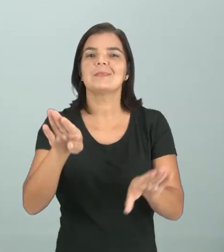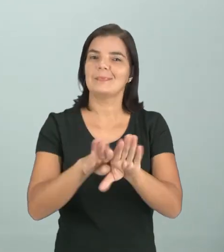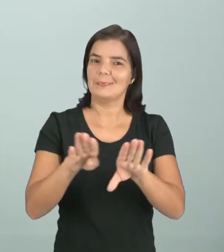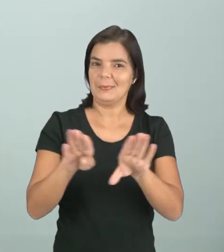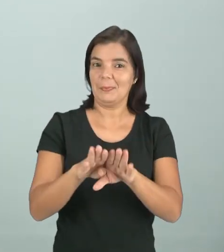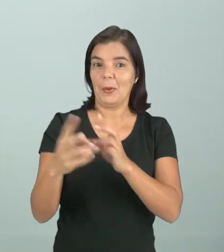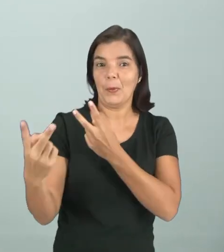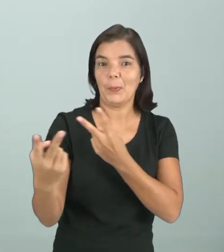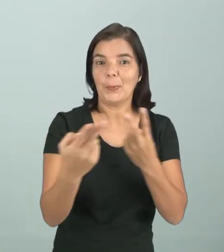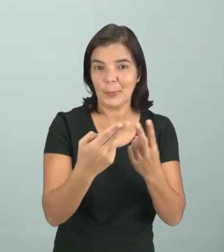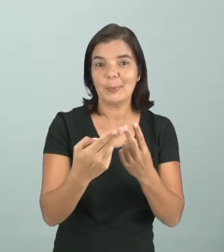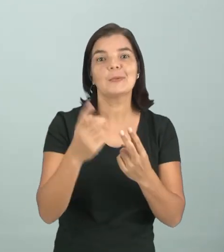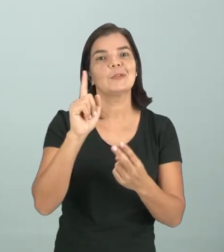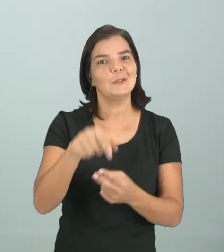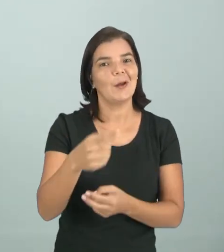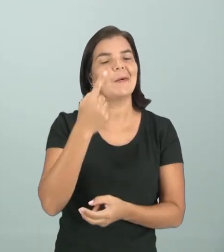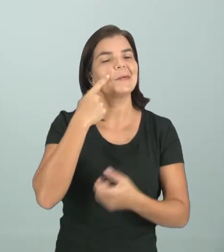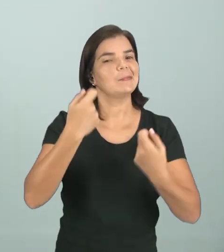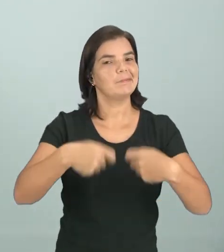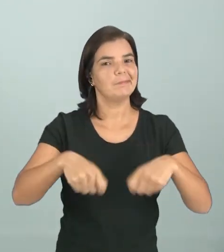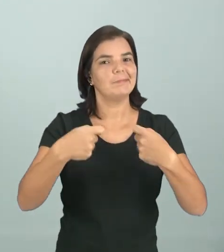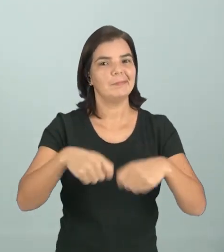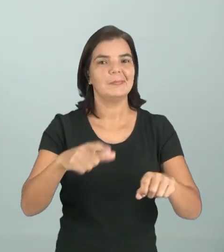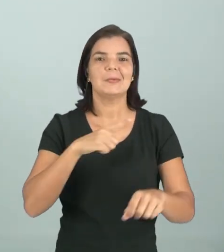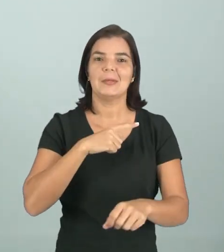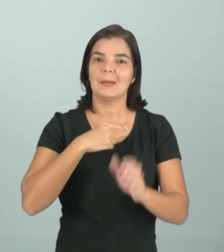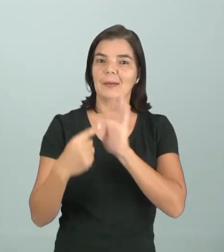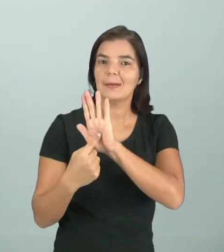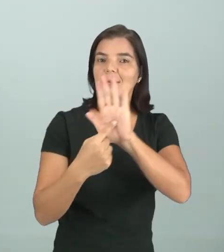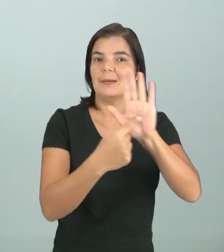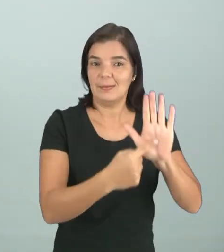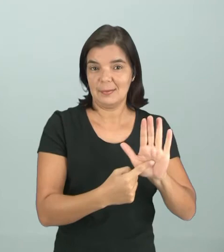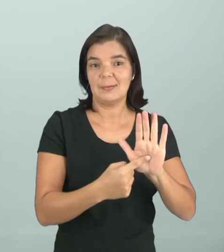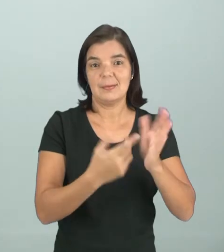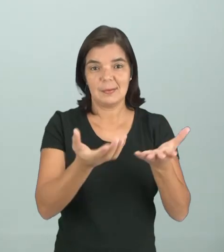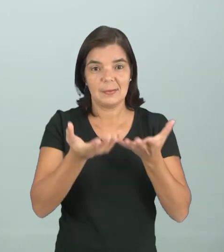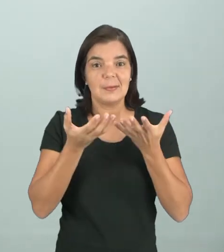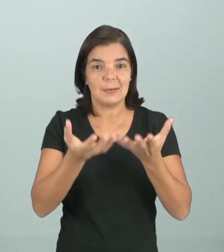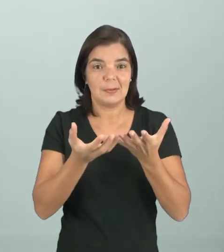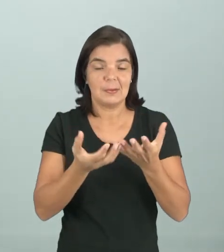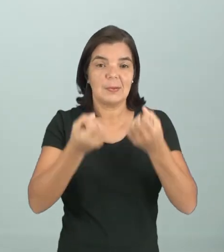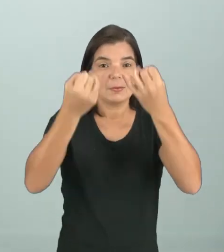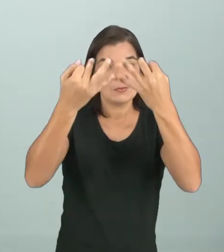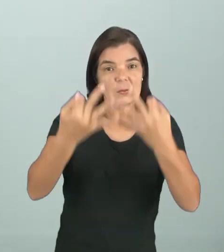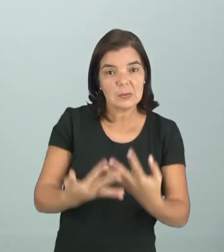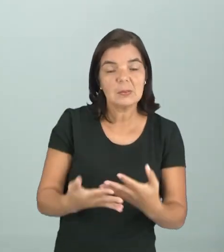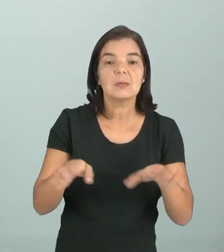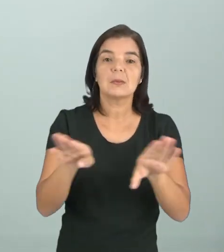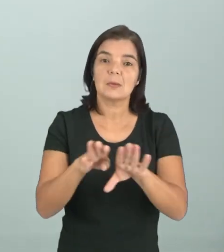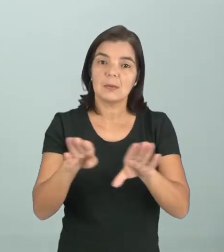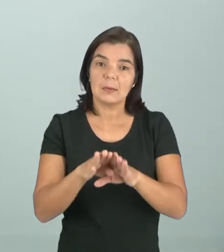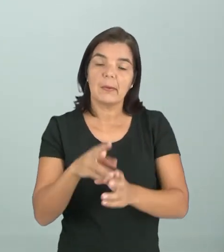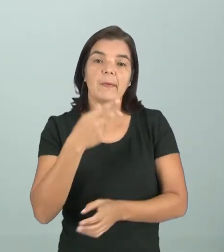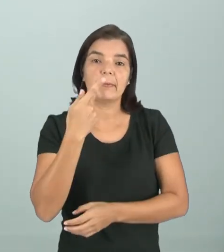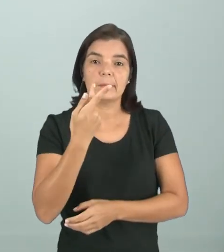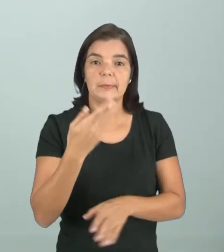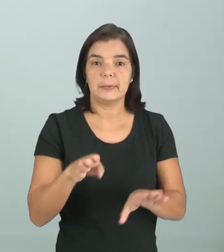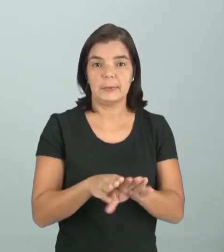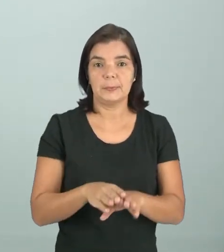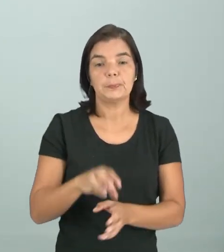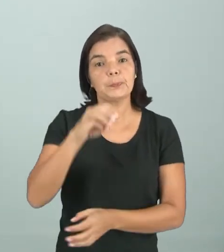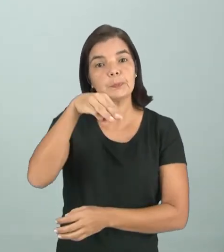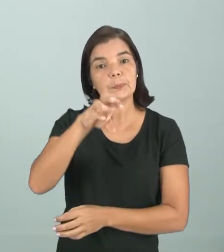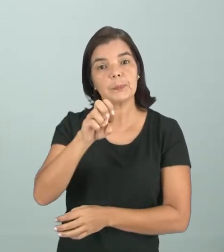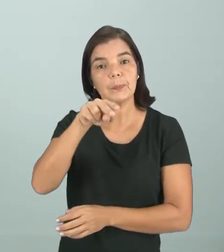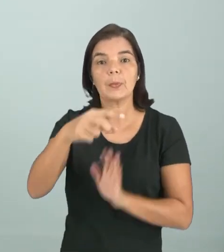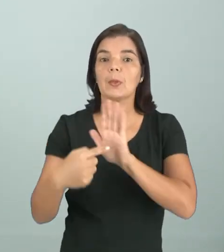produzir os memes que nós achamos necessários para poder representar aquilo que a gente quer dizer, aquilo que a gente quer falar. O meme,